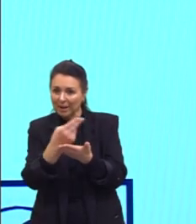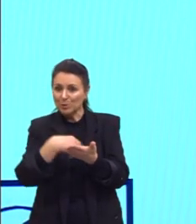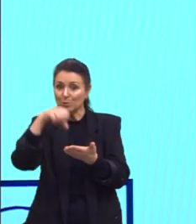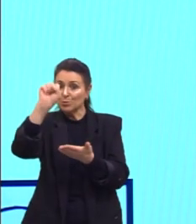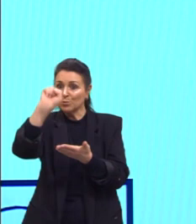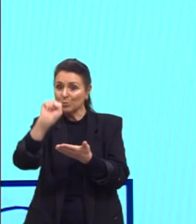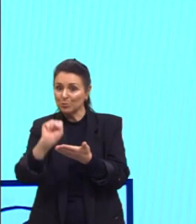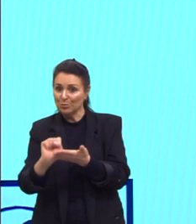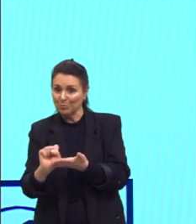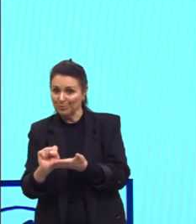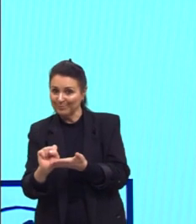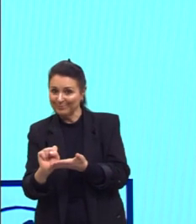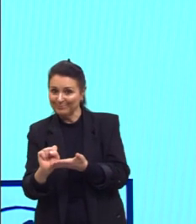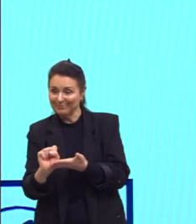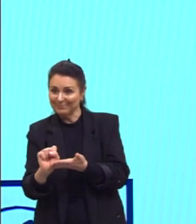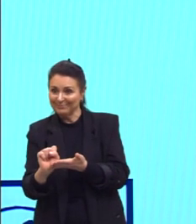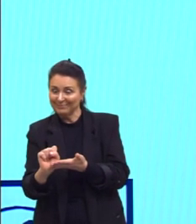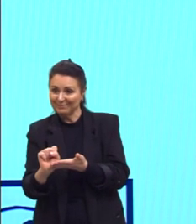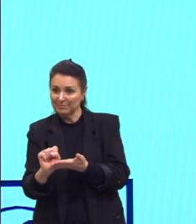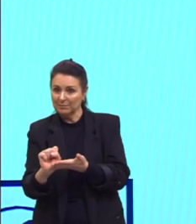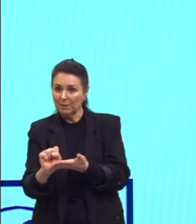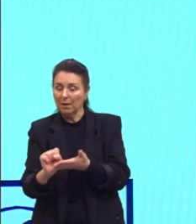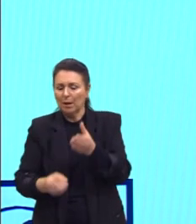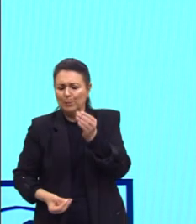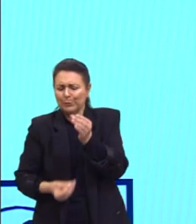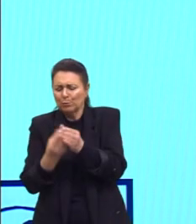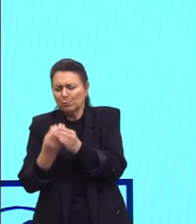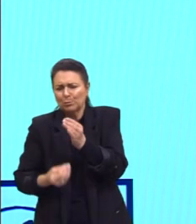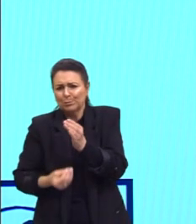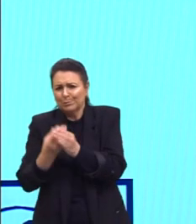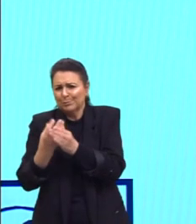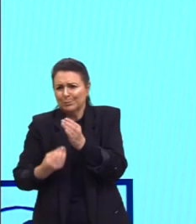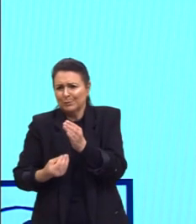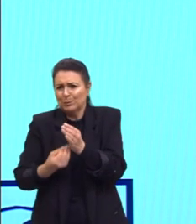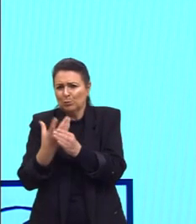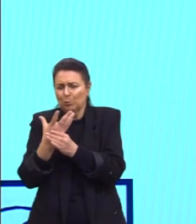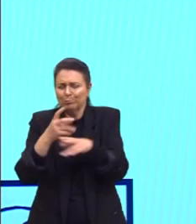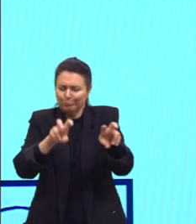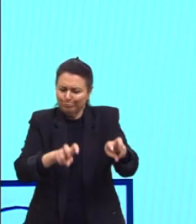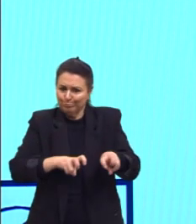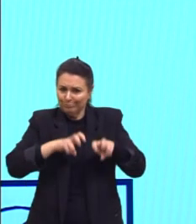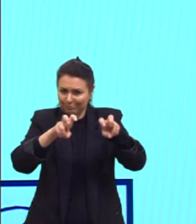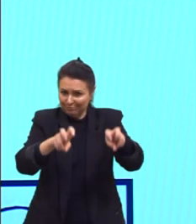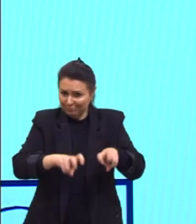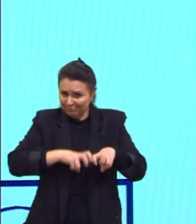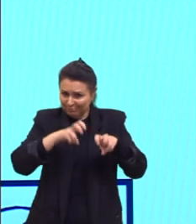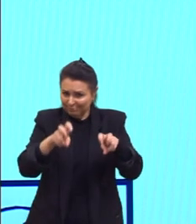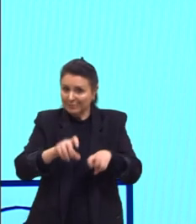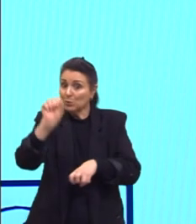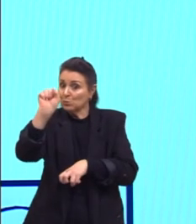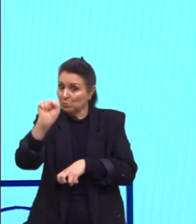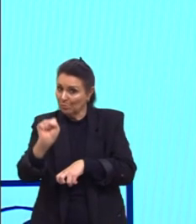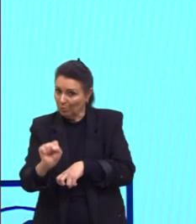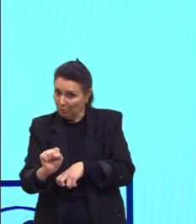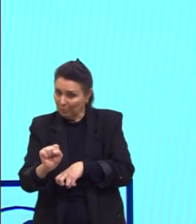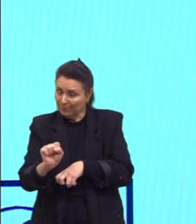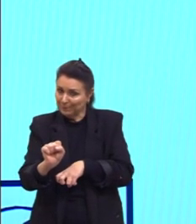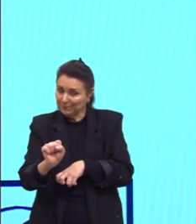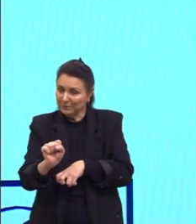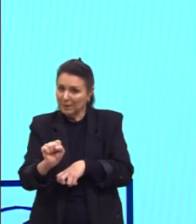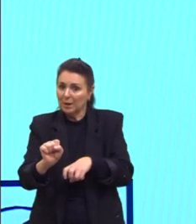seria aquele aquela parte produtora não é aquela parte mais agrária aquela parte mais um